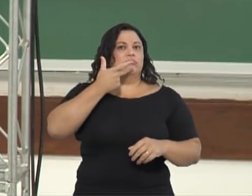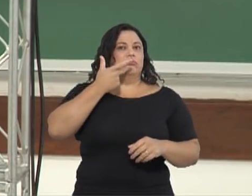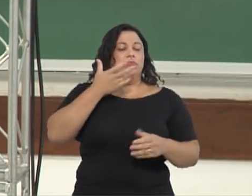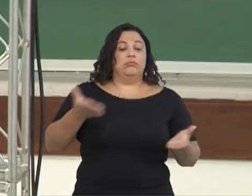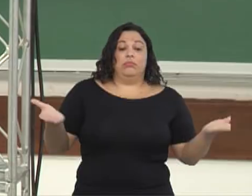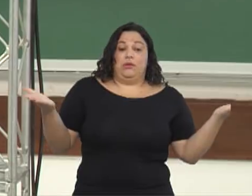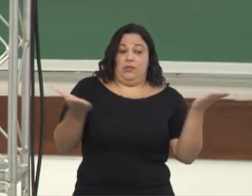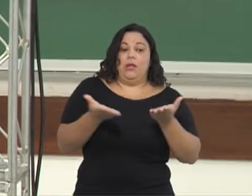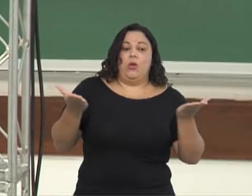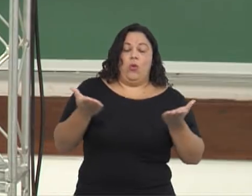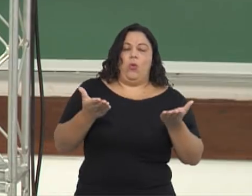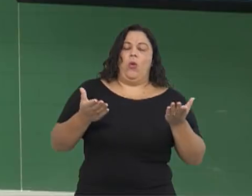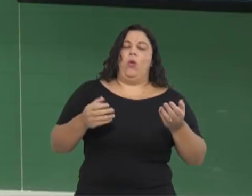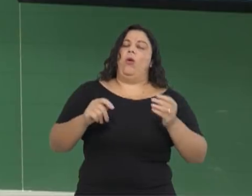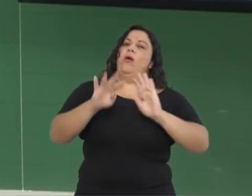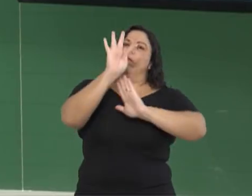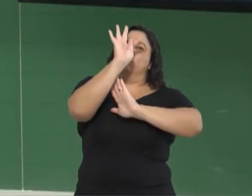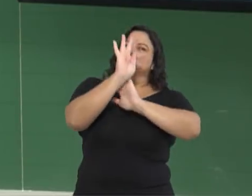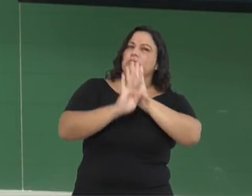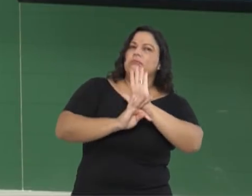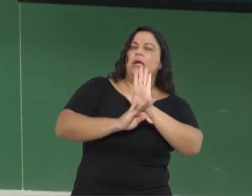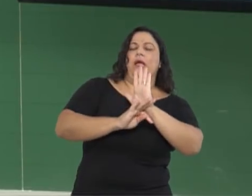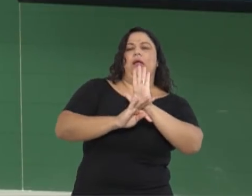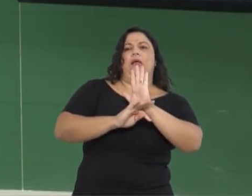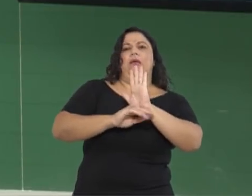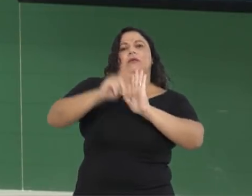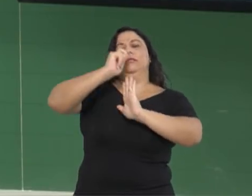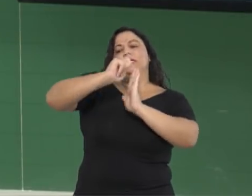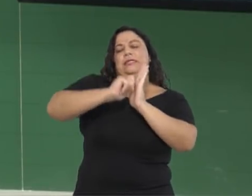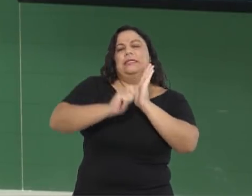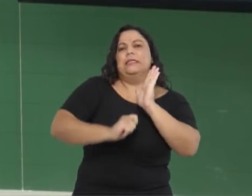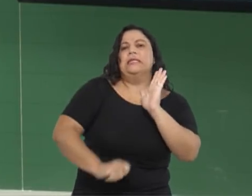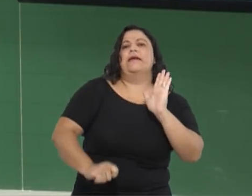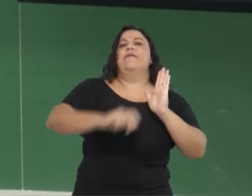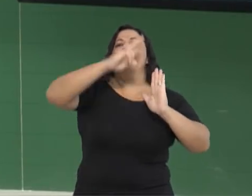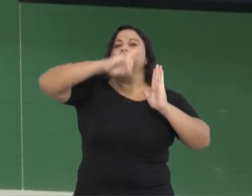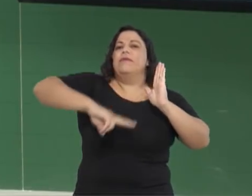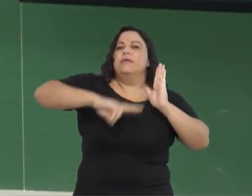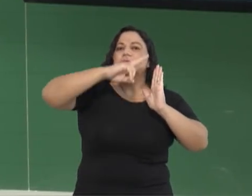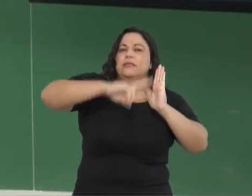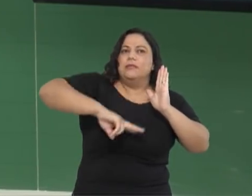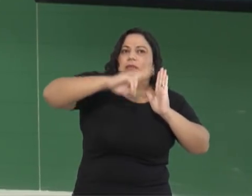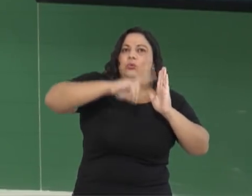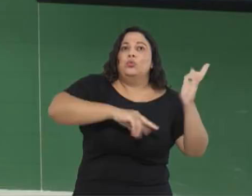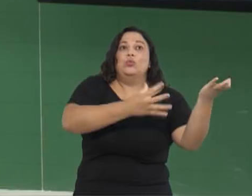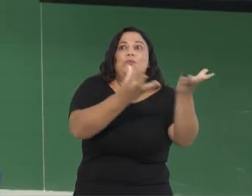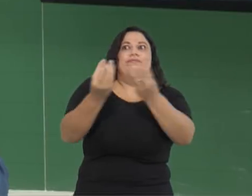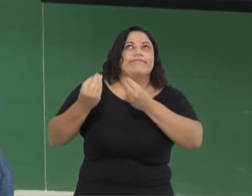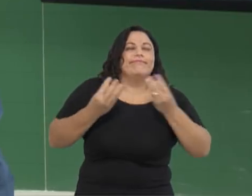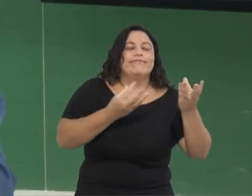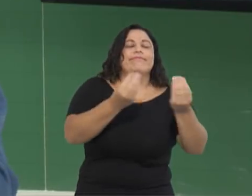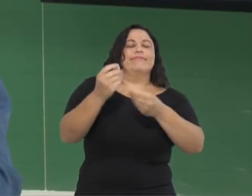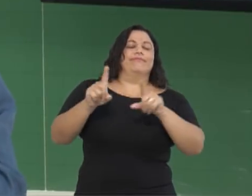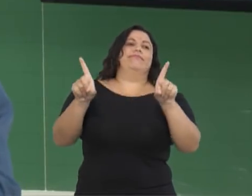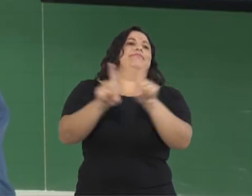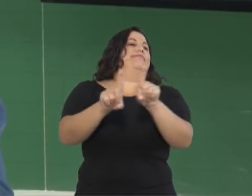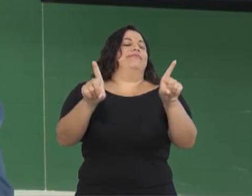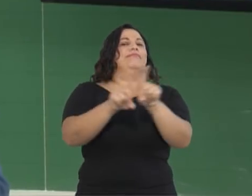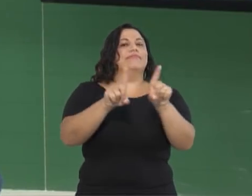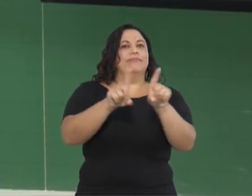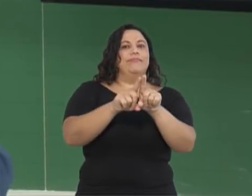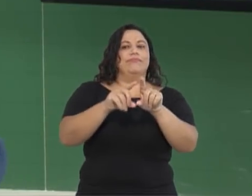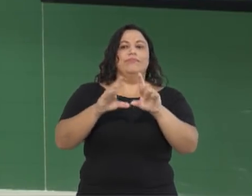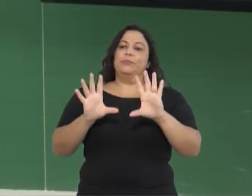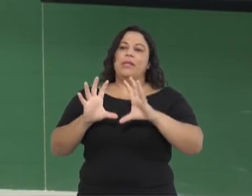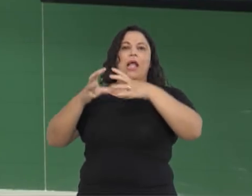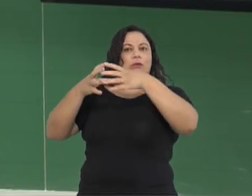fazer muitas produções, que nós iríamos ler muitos livros e que provavelmente a turma iria produzir